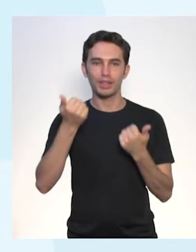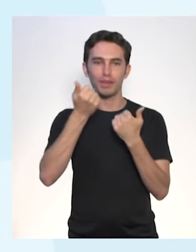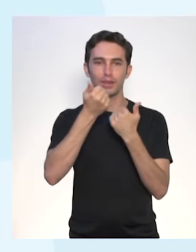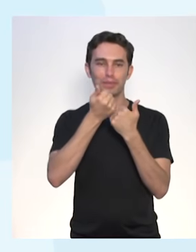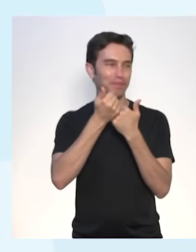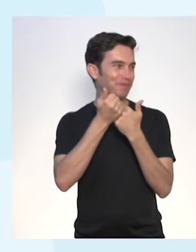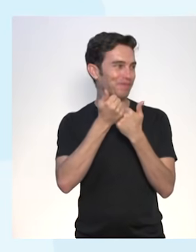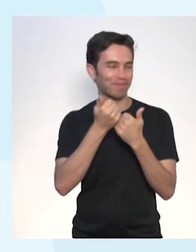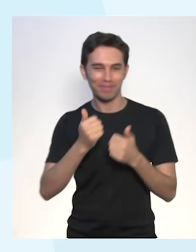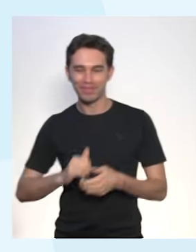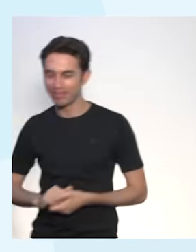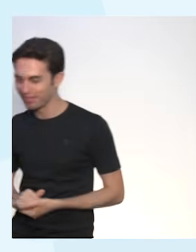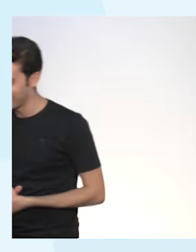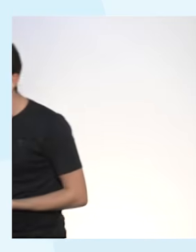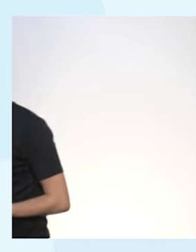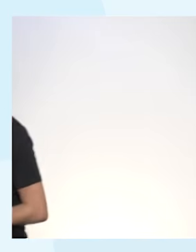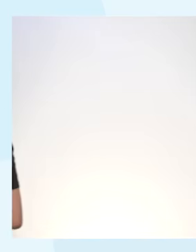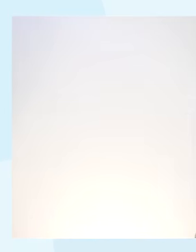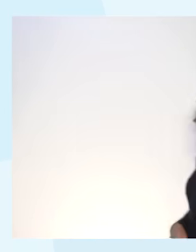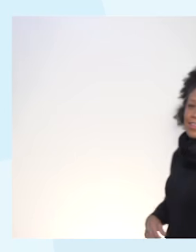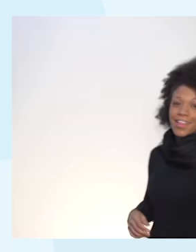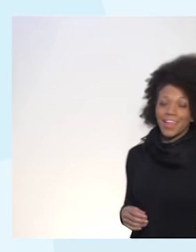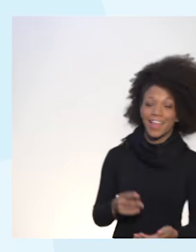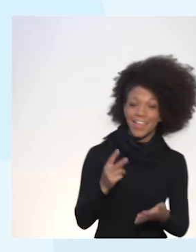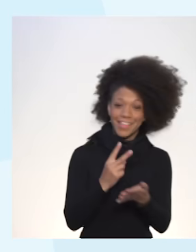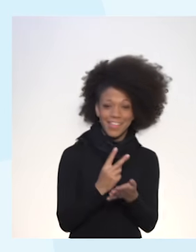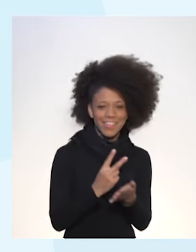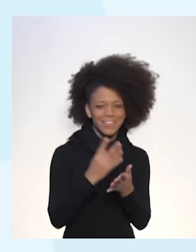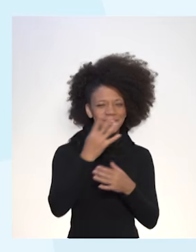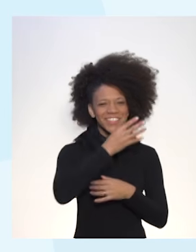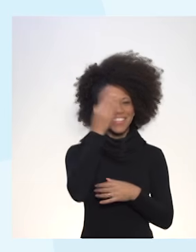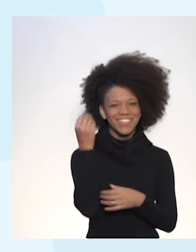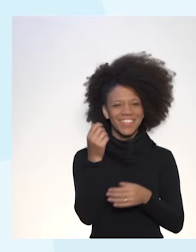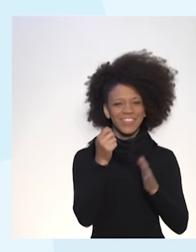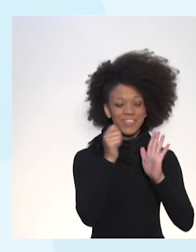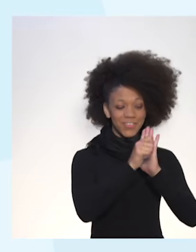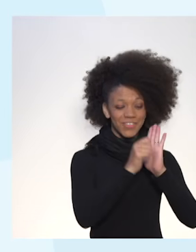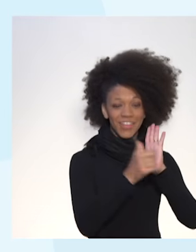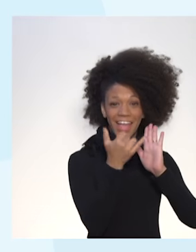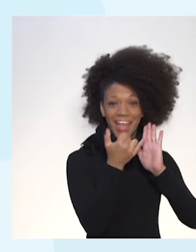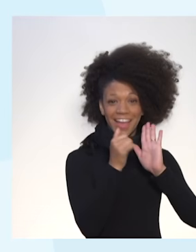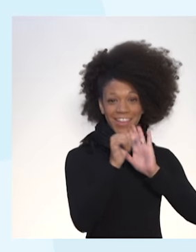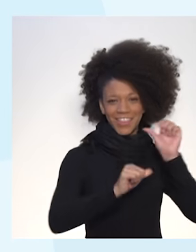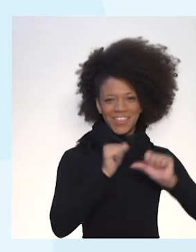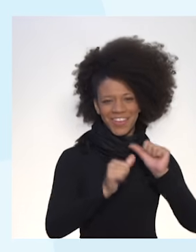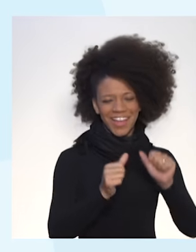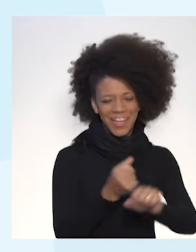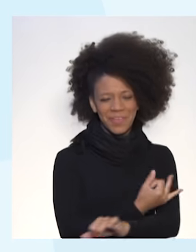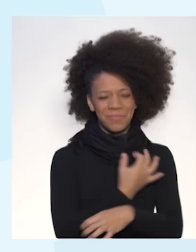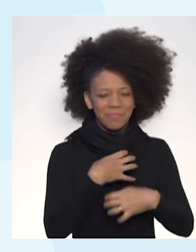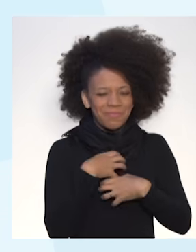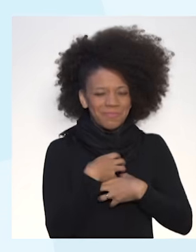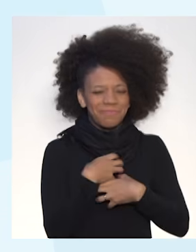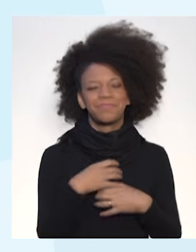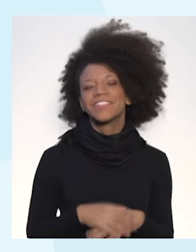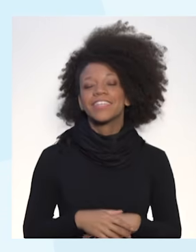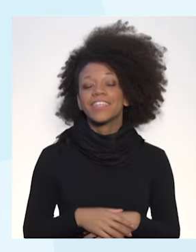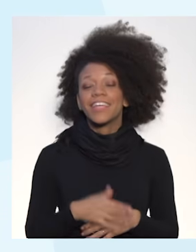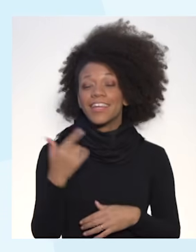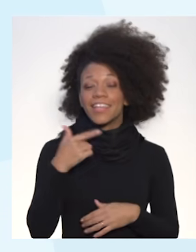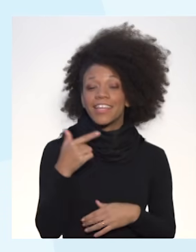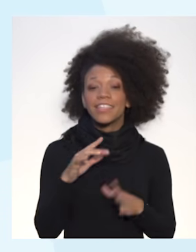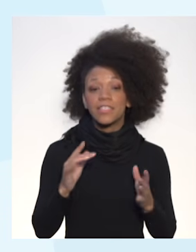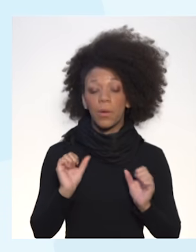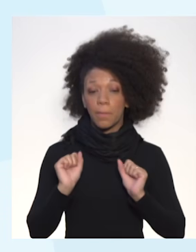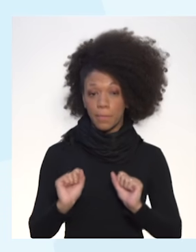Alessandra está aqui, eu esqueço de colocar a caneta. É emoção, Alessandra. Olha lá, eu posso cortar o zero com zero e ter